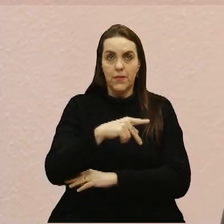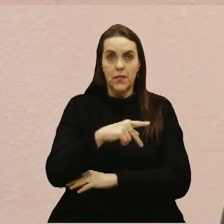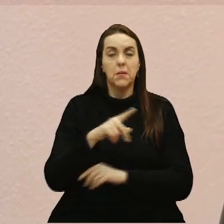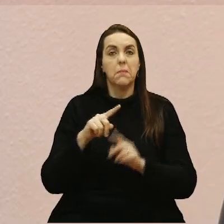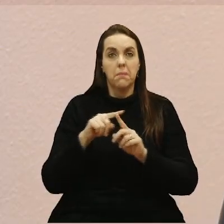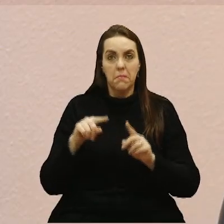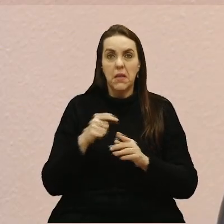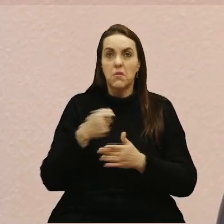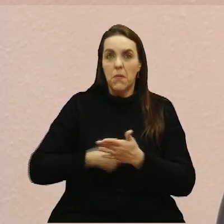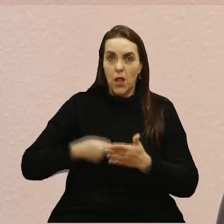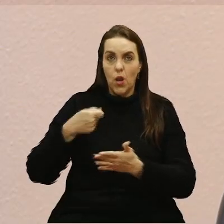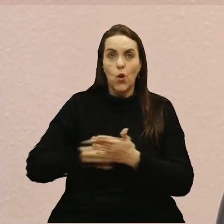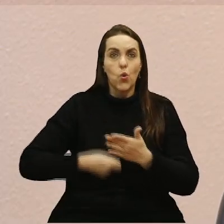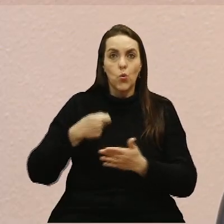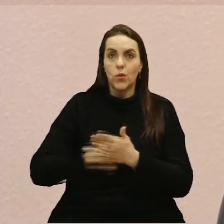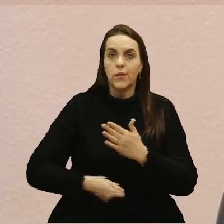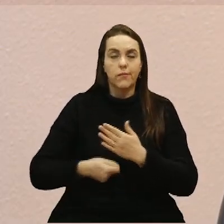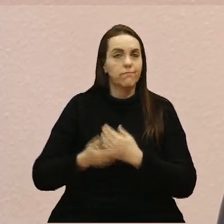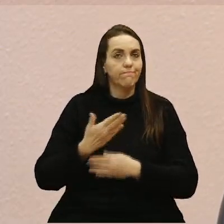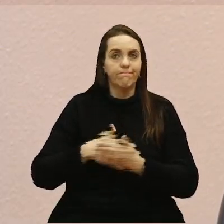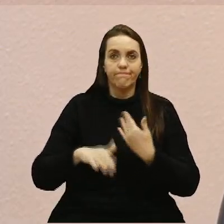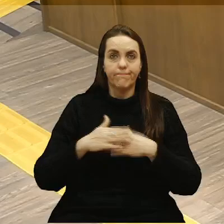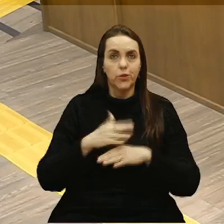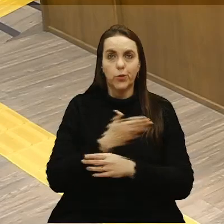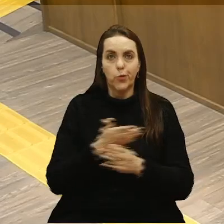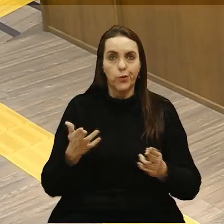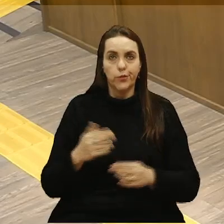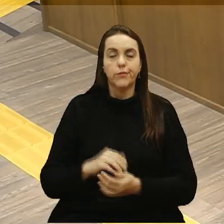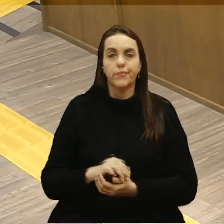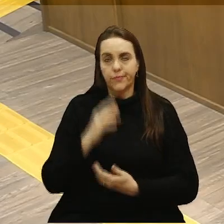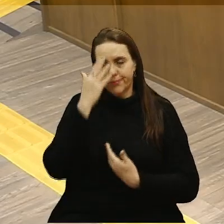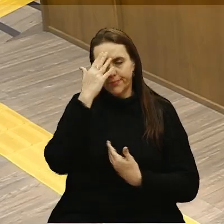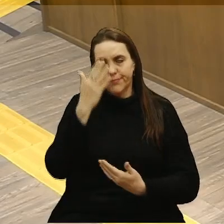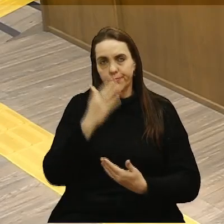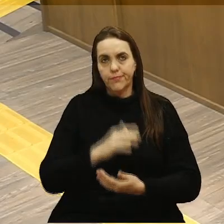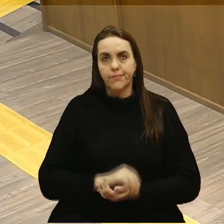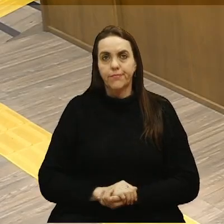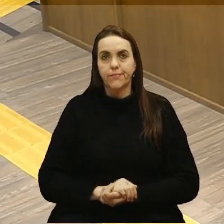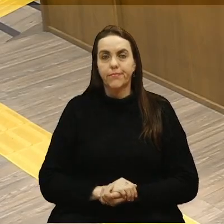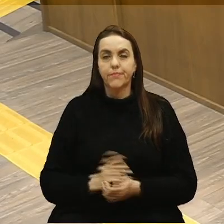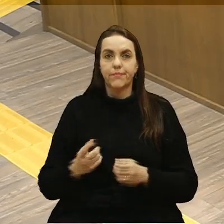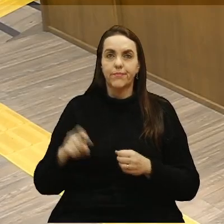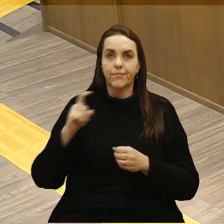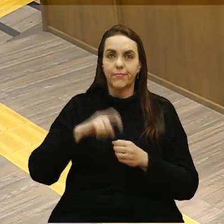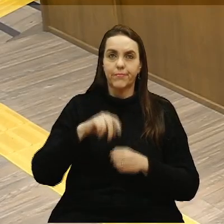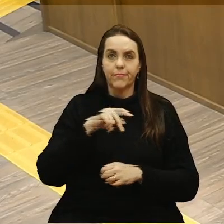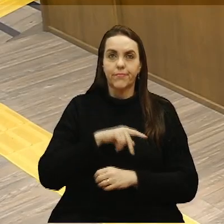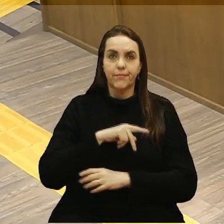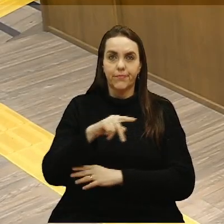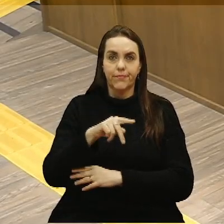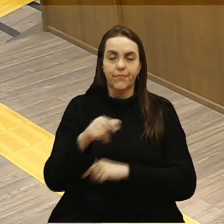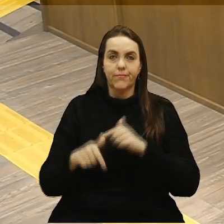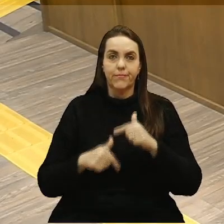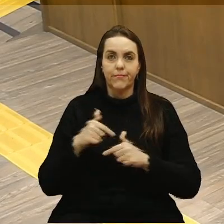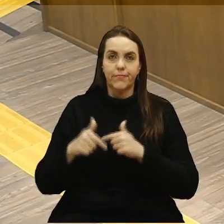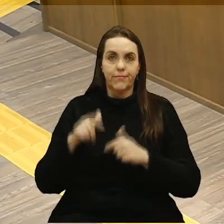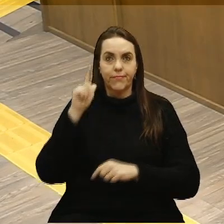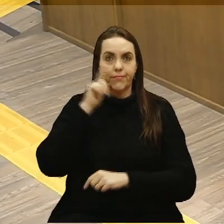essa luta é uma luta de todos nós. Muito obrigado. Devolvo os trabalhos ao presidente e vereador Lucas Carenhato.